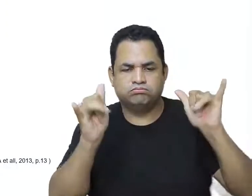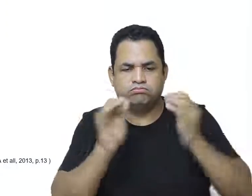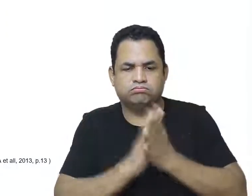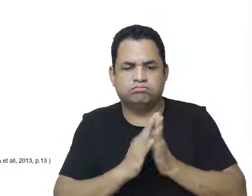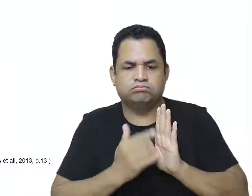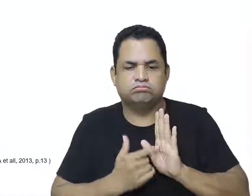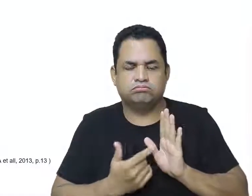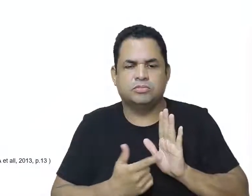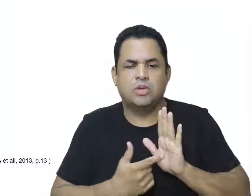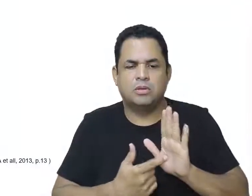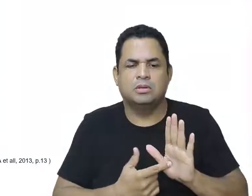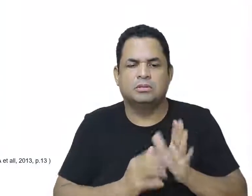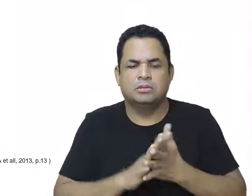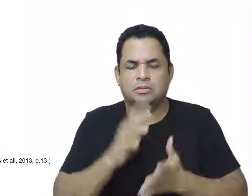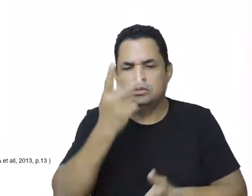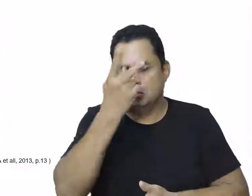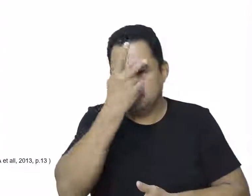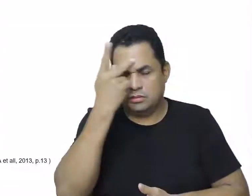as pessoas